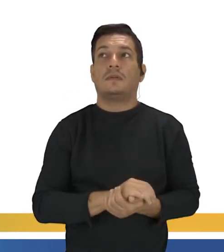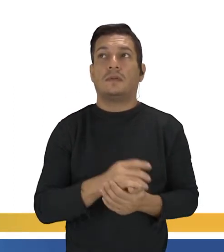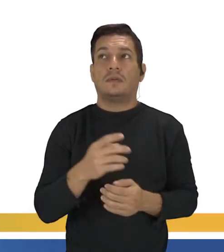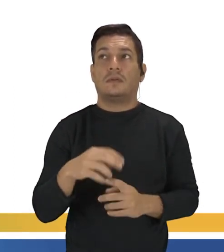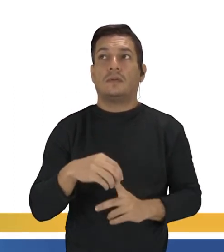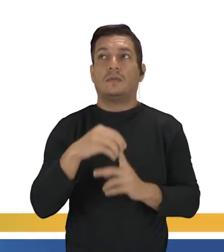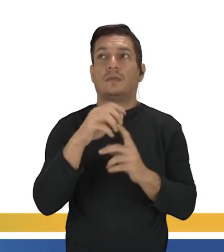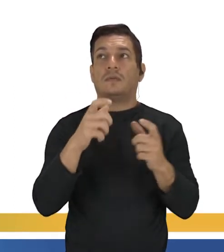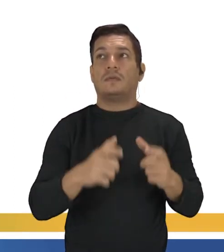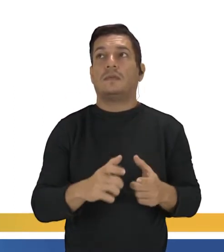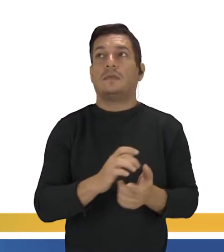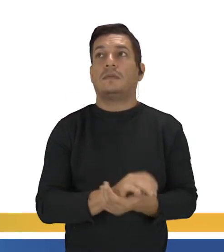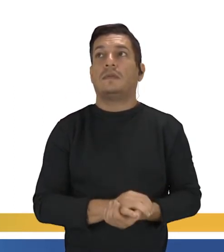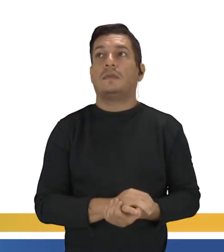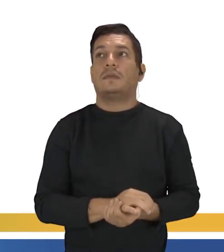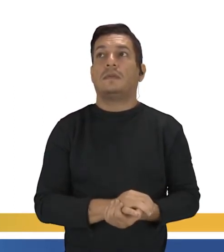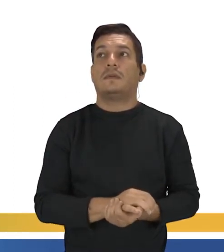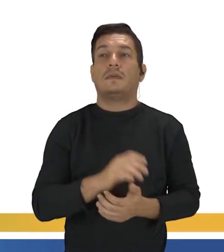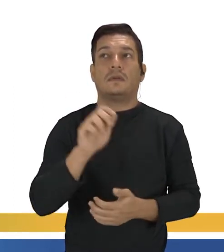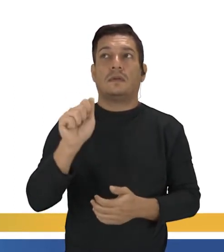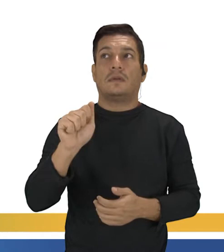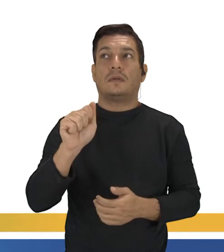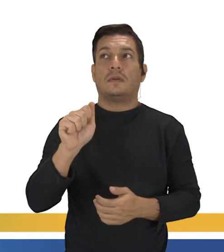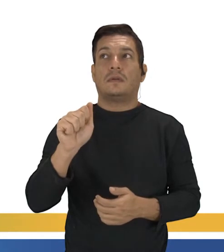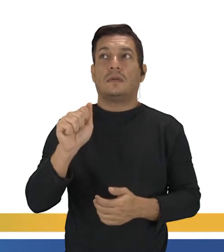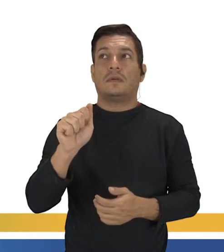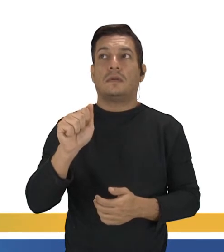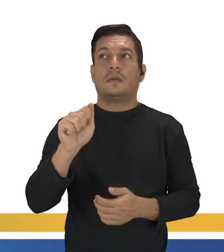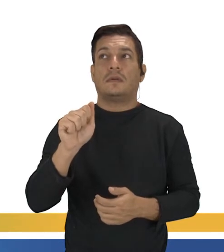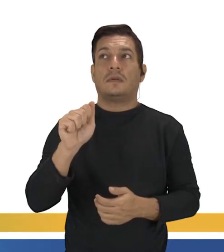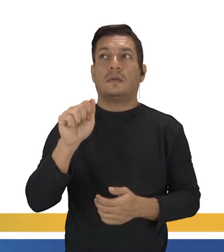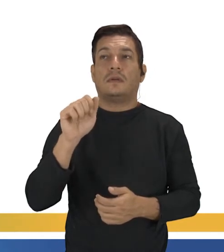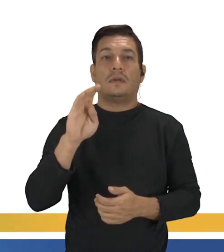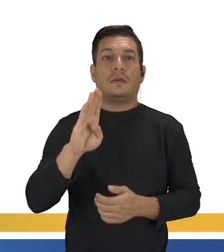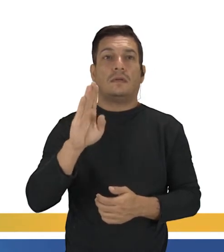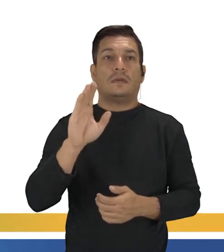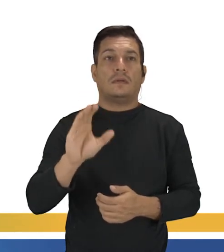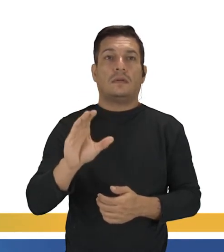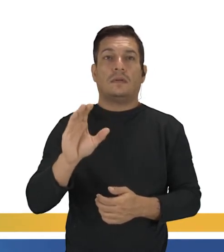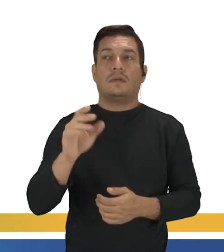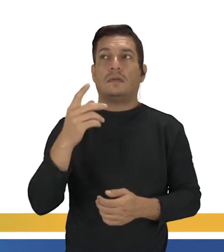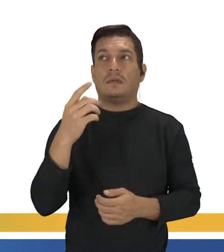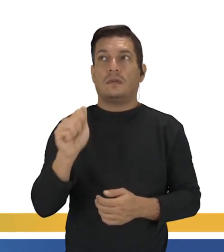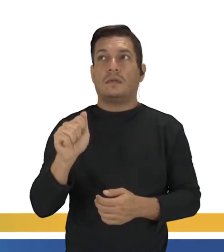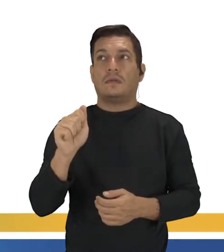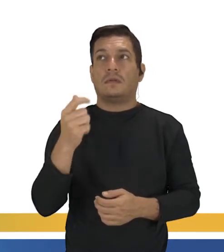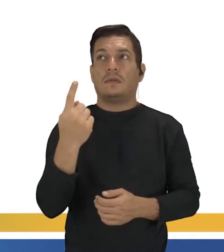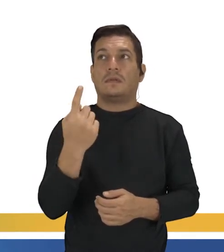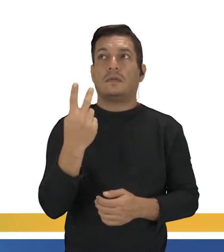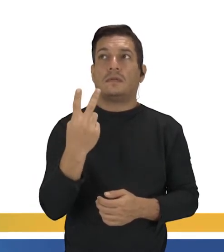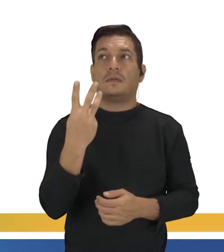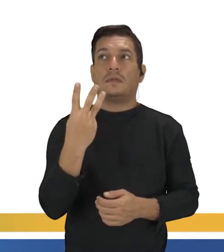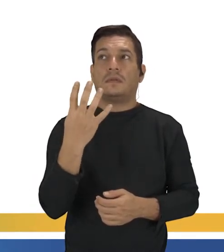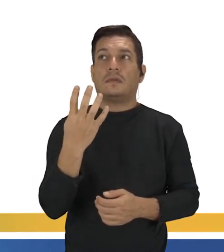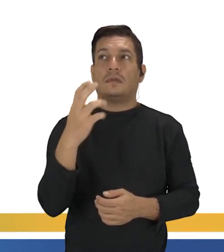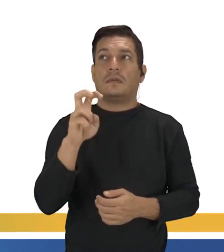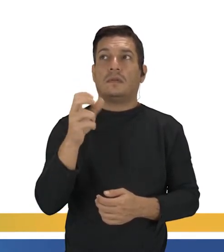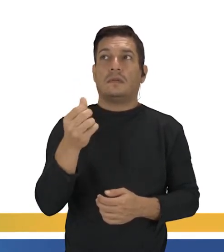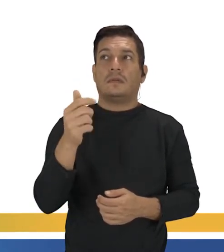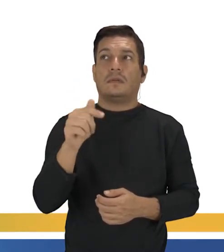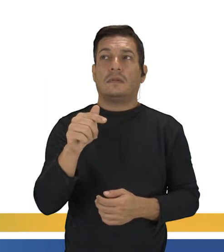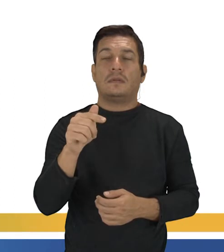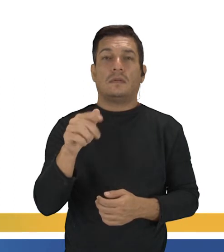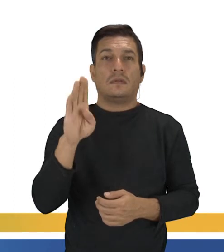em um só local. Então, A, B ou C. Você deve perceber que o A é 1, 2, 3, 4, 5, 6 e 7 e o